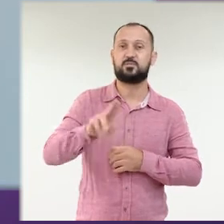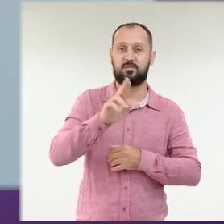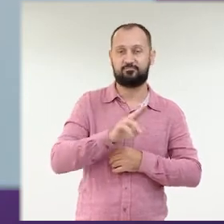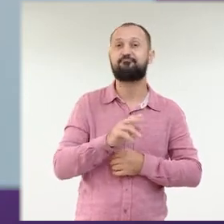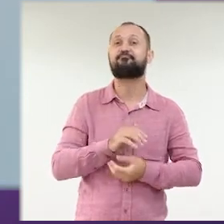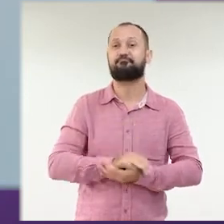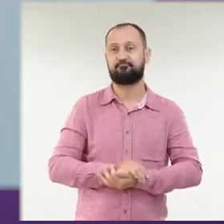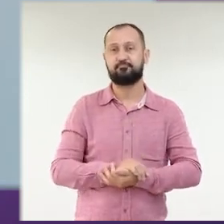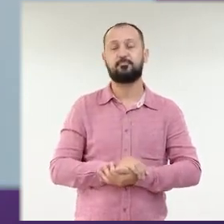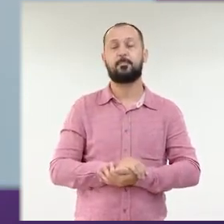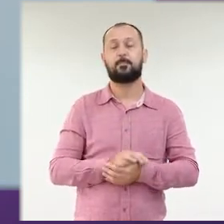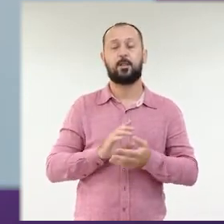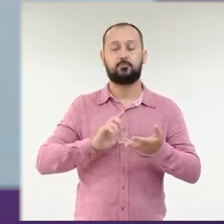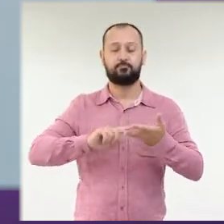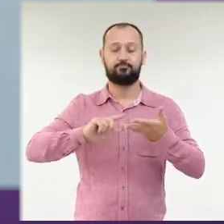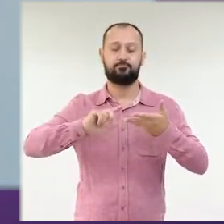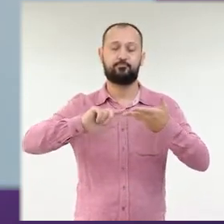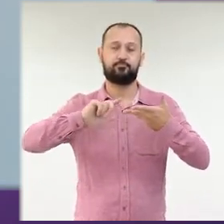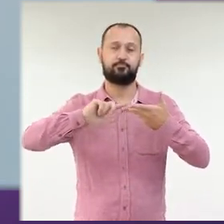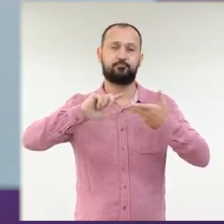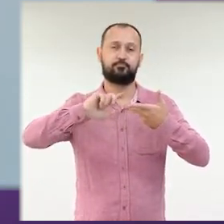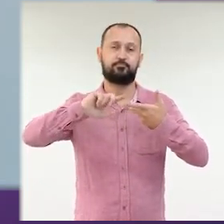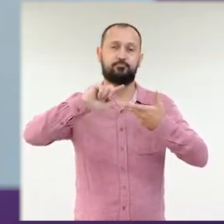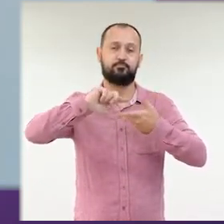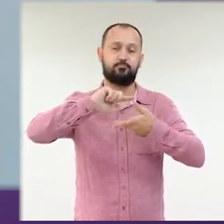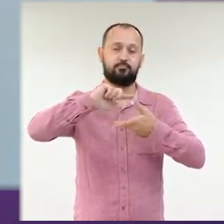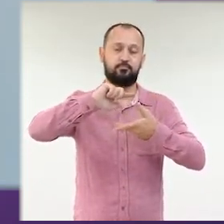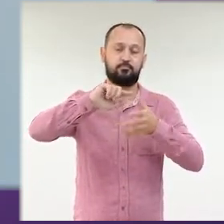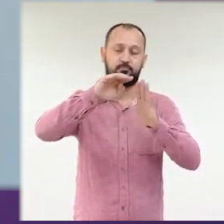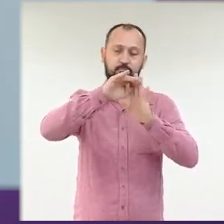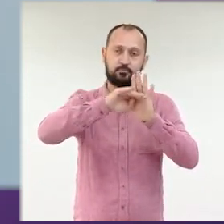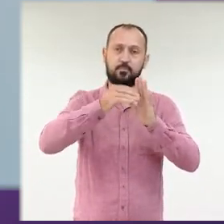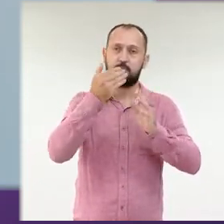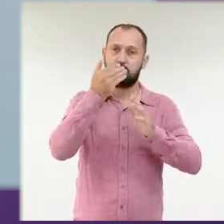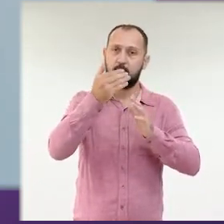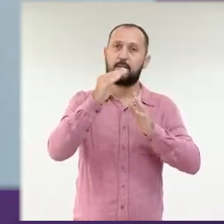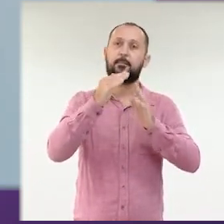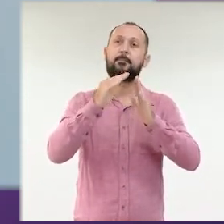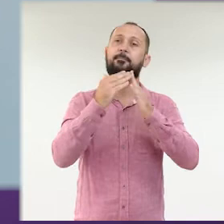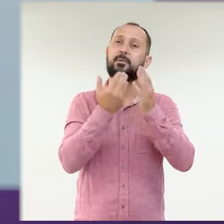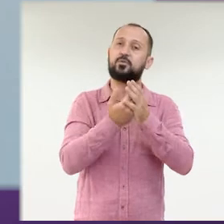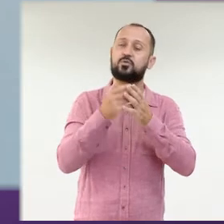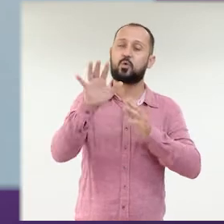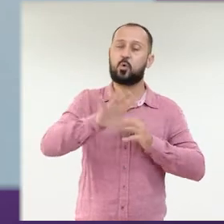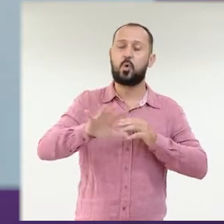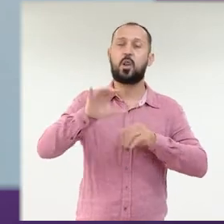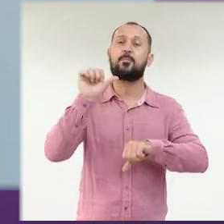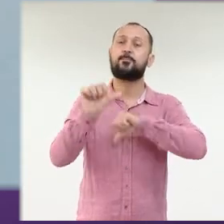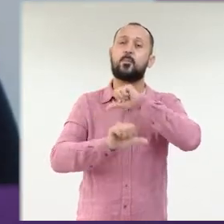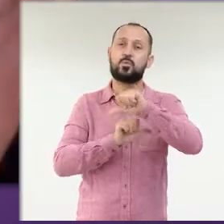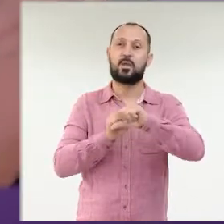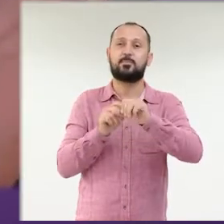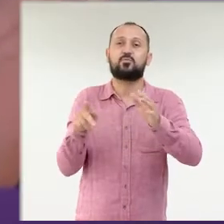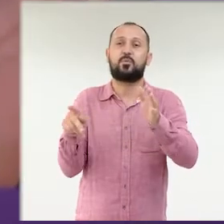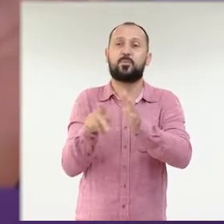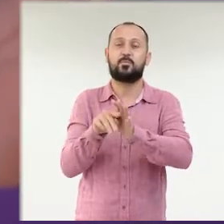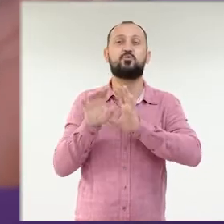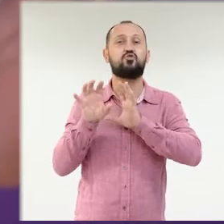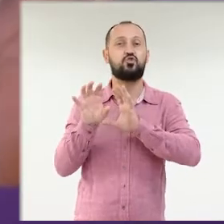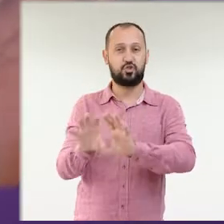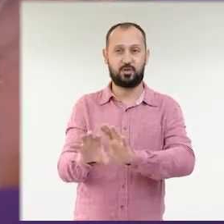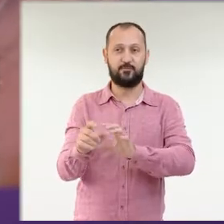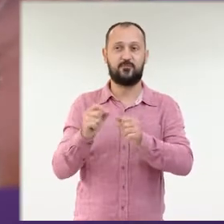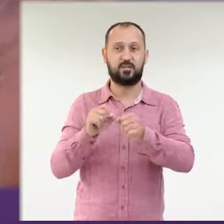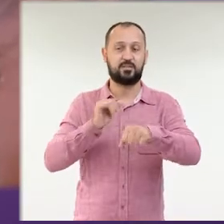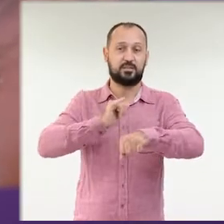para trabalhar aquilo ali. Então, todos esses aspectos a gente pede para a escola regionalizar, porque assim a gente consegue